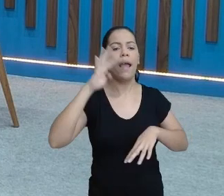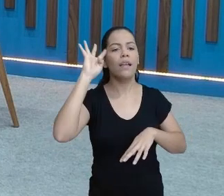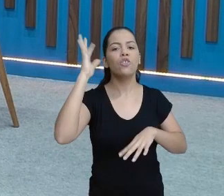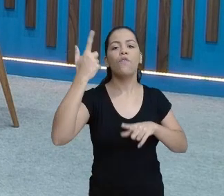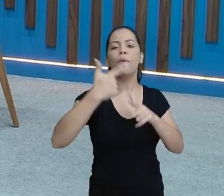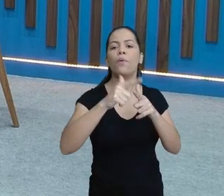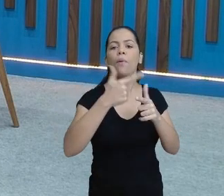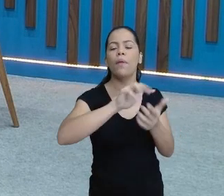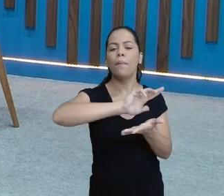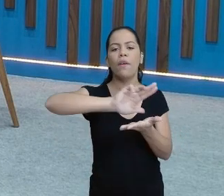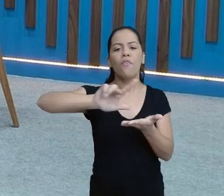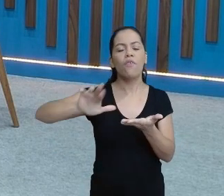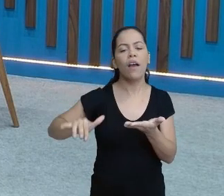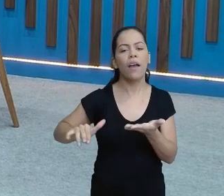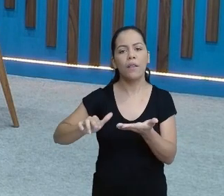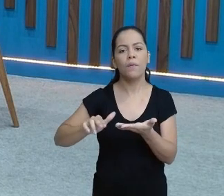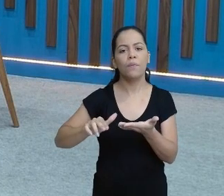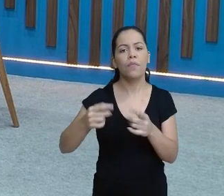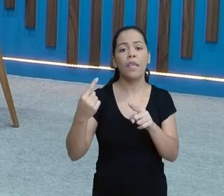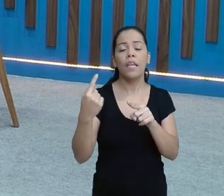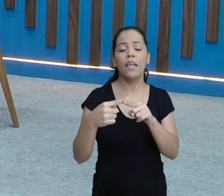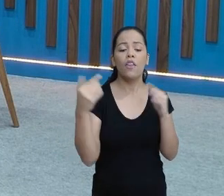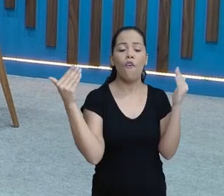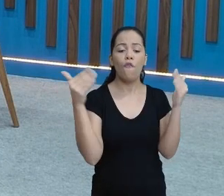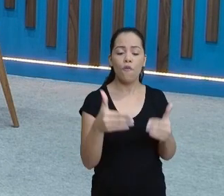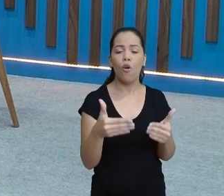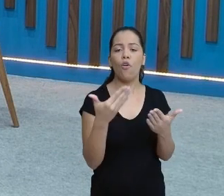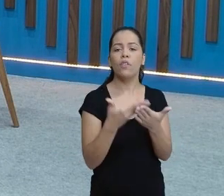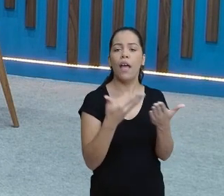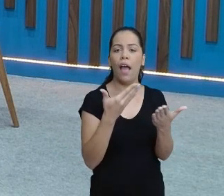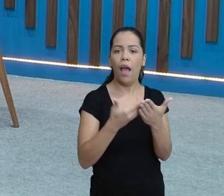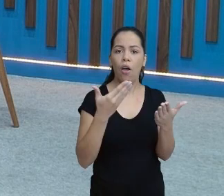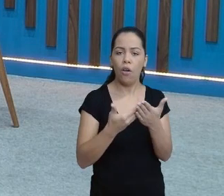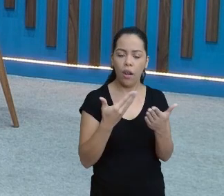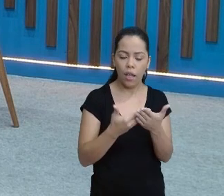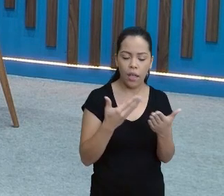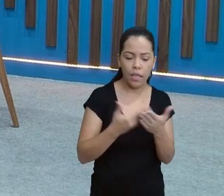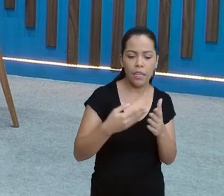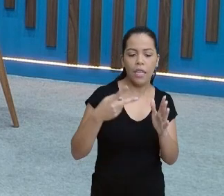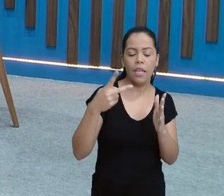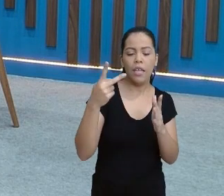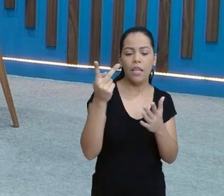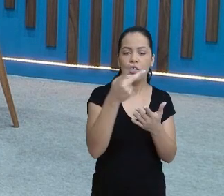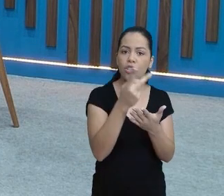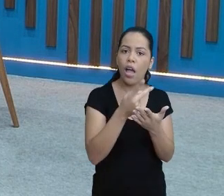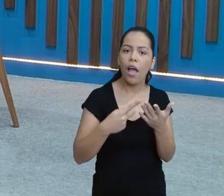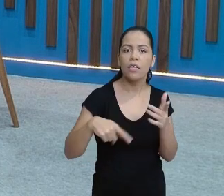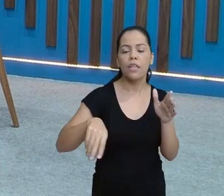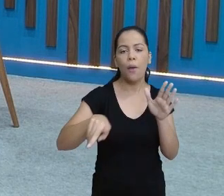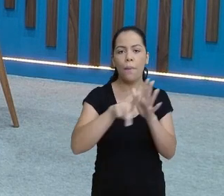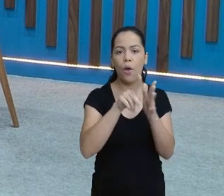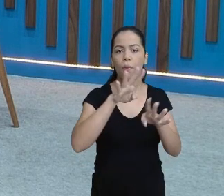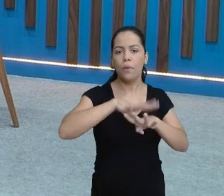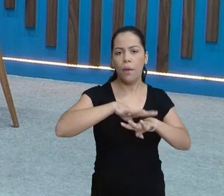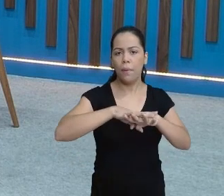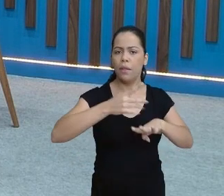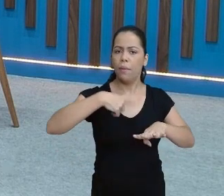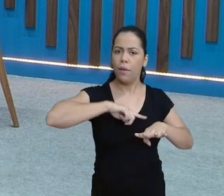E especificamente sobre a aula de geometria, as aulas de geometria, a gente começou a fazer referência com civilizações